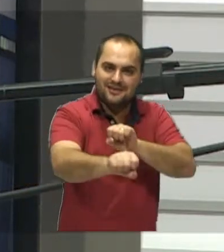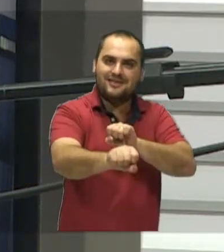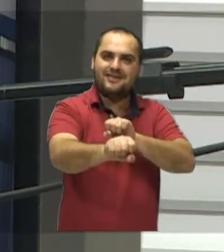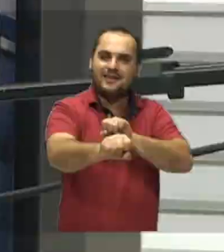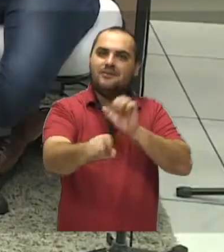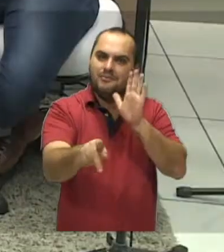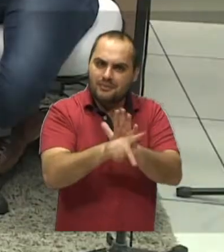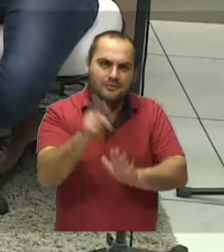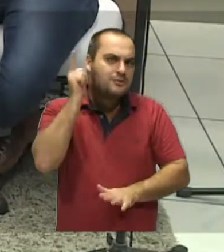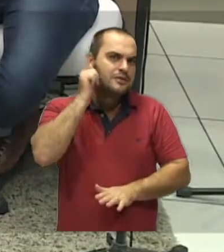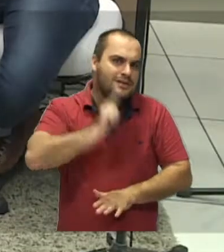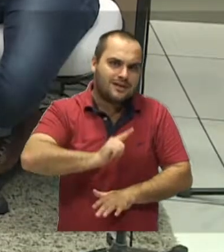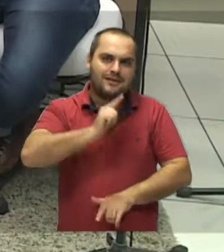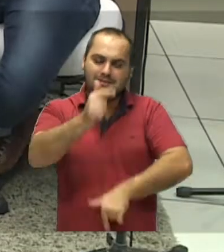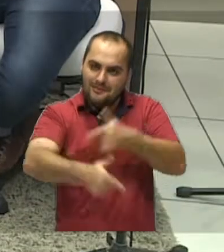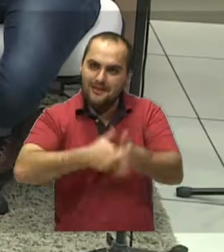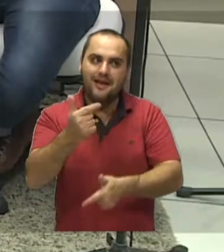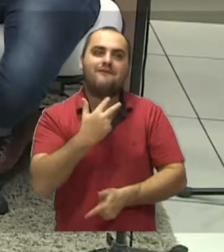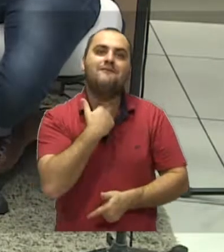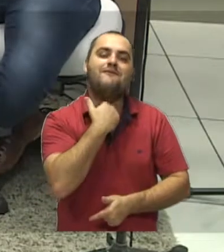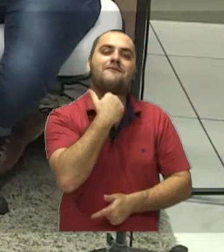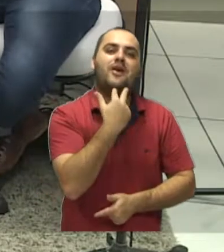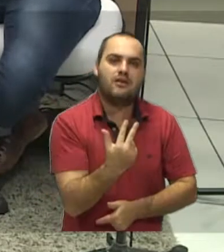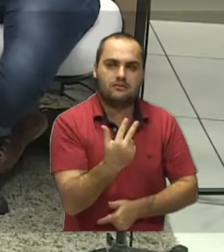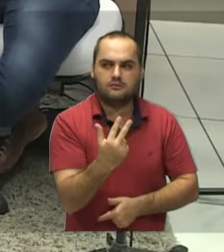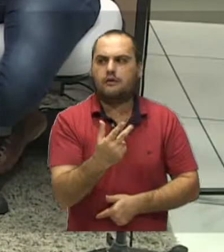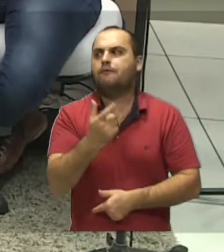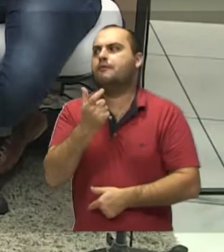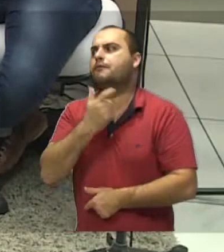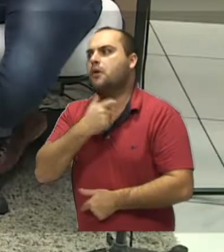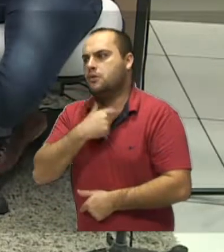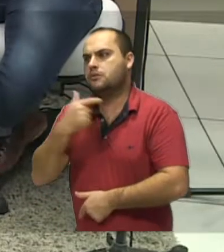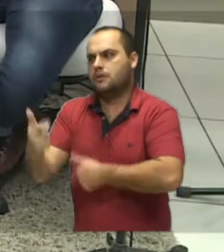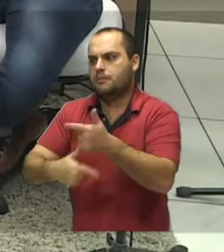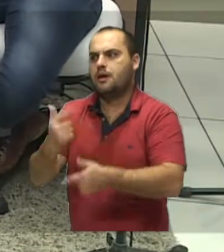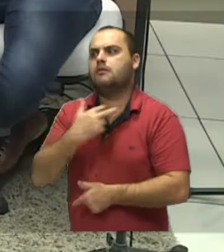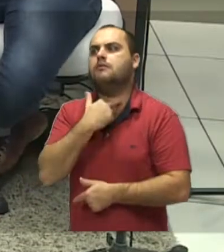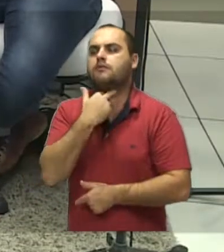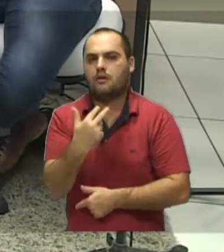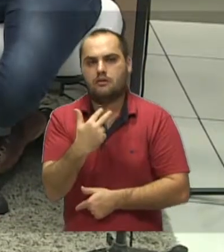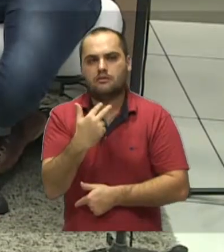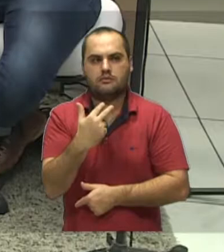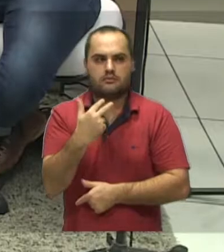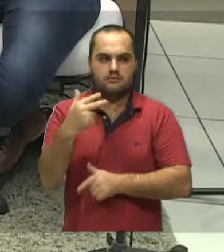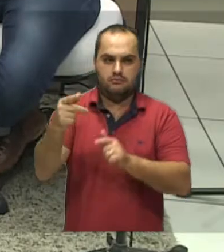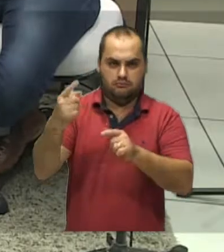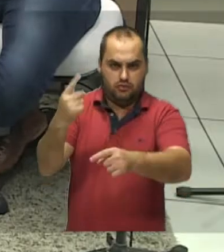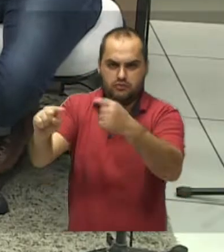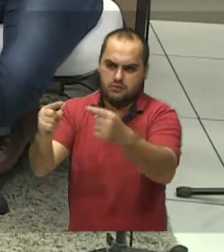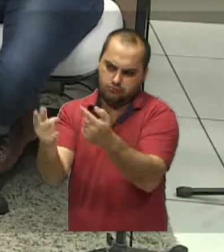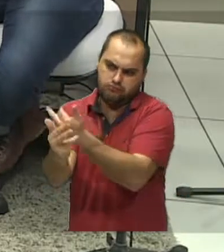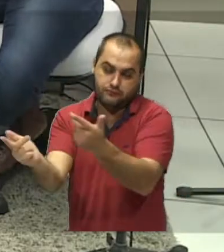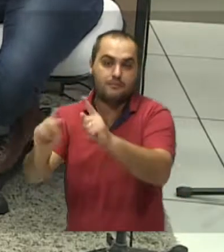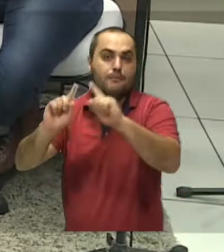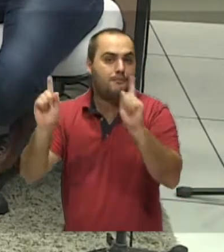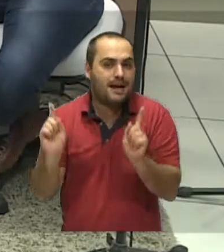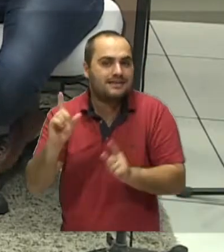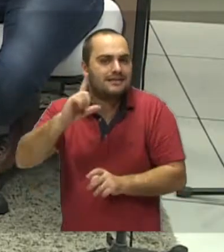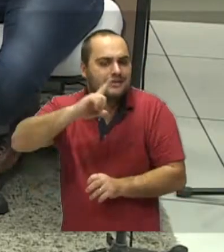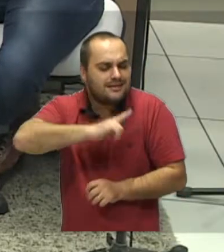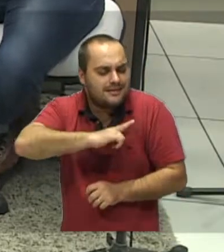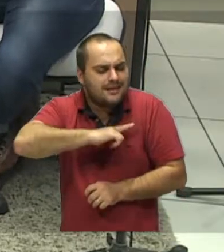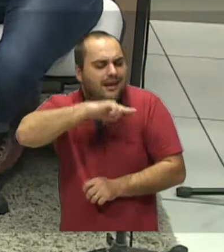poder trabalhar com a voz, né? Apesar de que a fono trabalha com voz, com audição, com motricidade, com várias coisas, né? Mas tinha esse braço